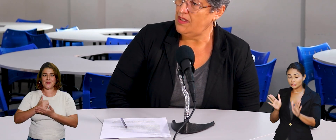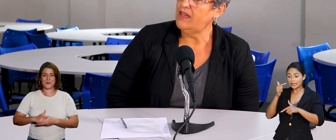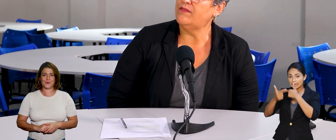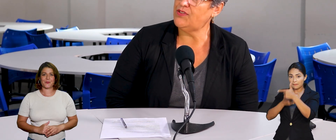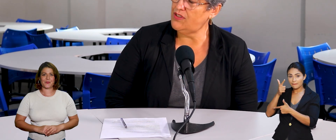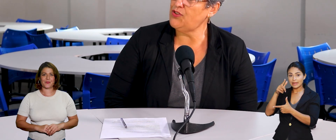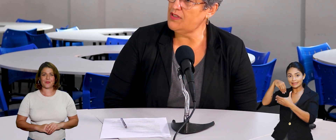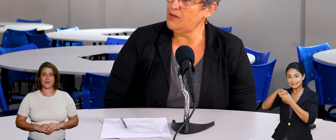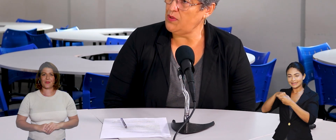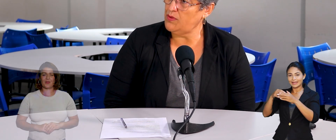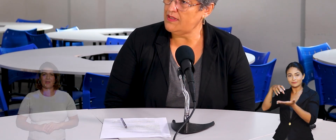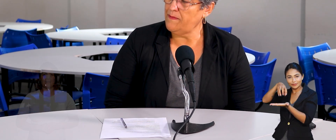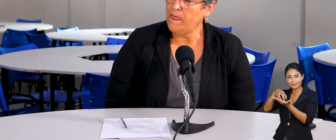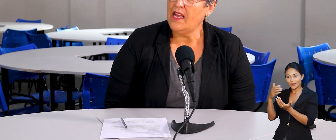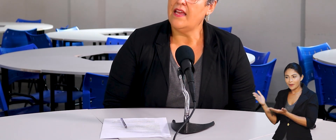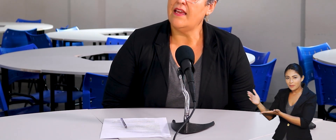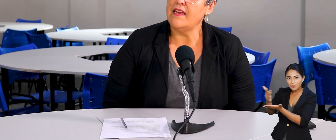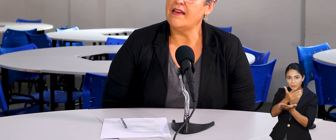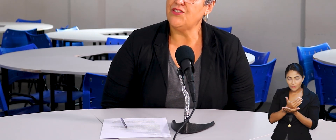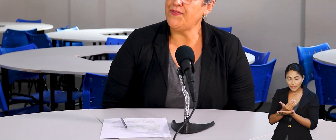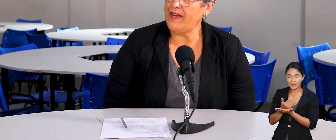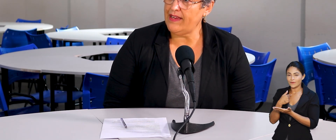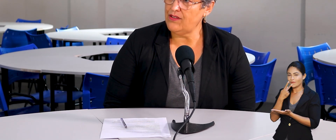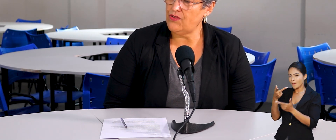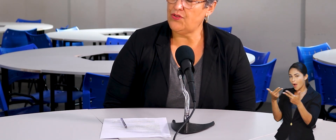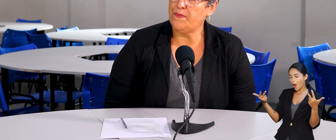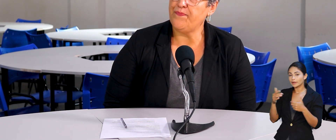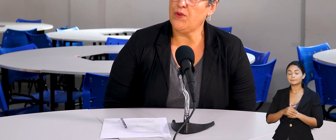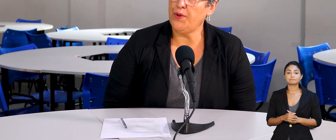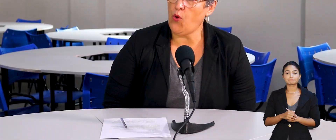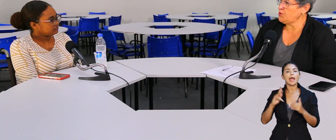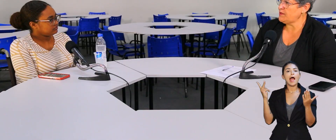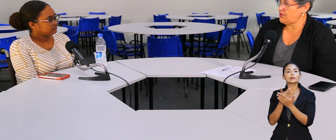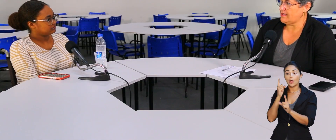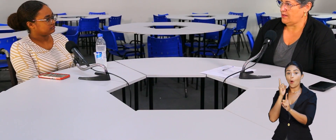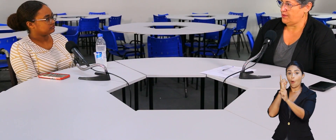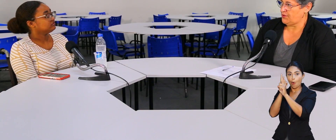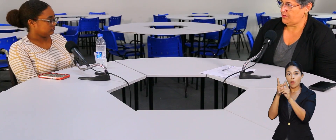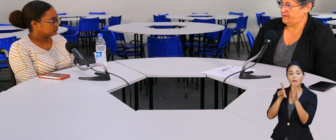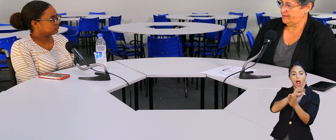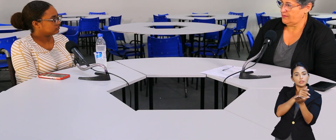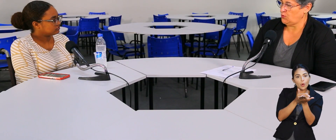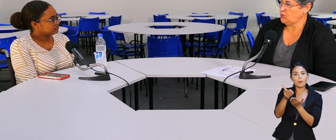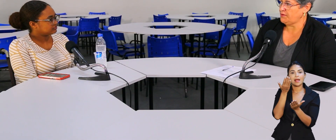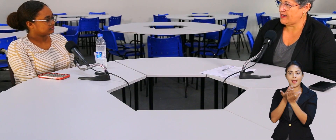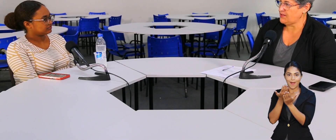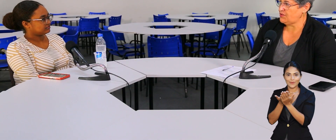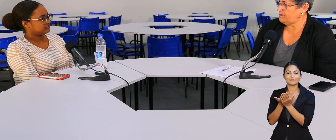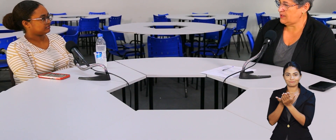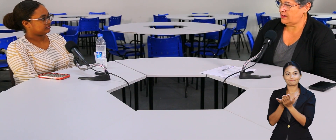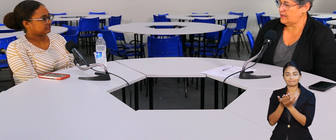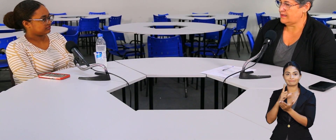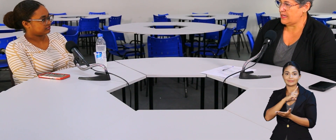captação? Uhum. Deixa eu te dizer uma coisa. A gente faz um encontro antes das aulas. Uhum. O núcleo